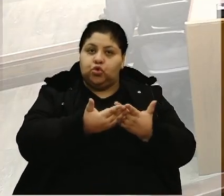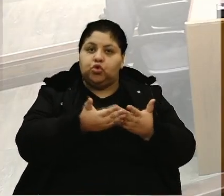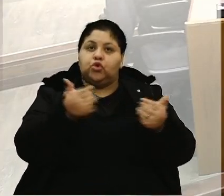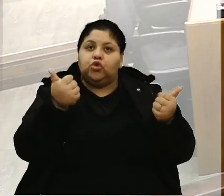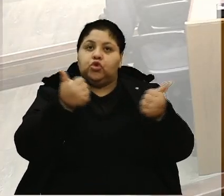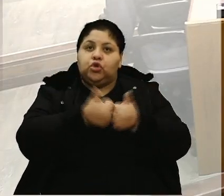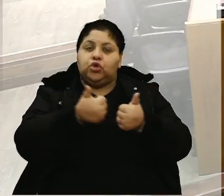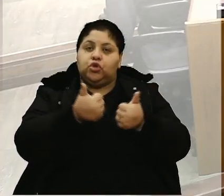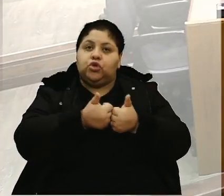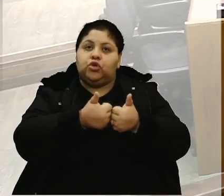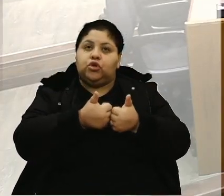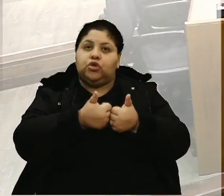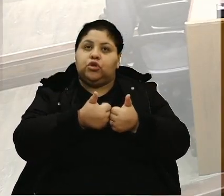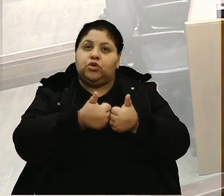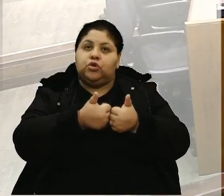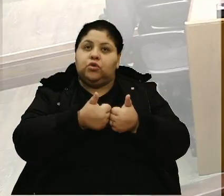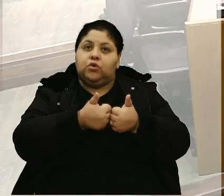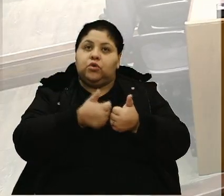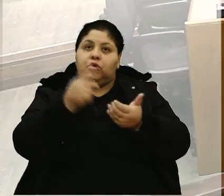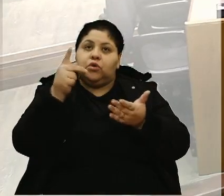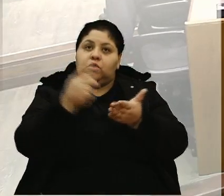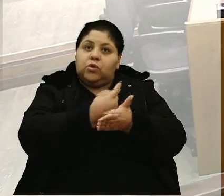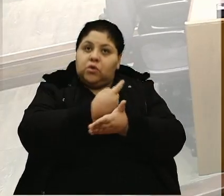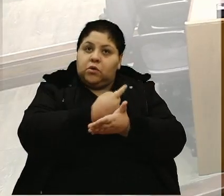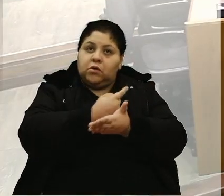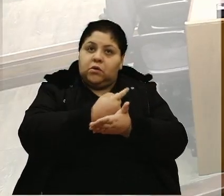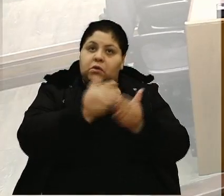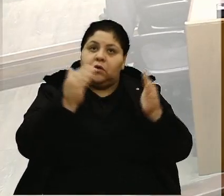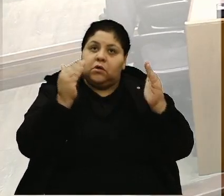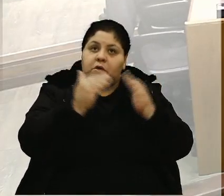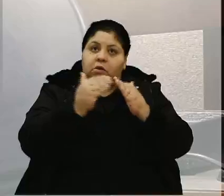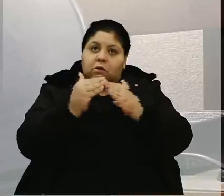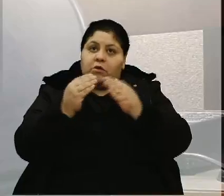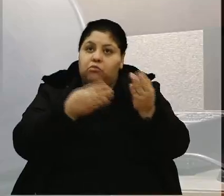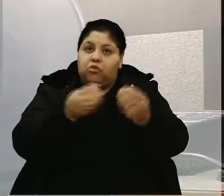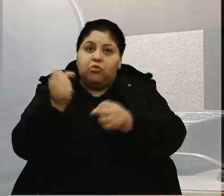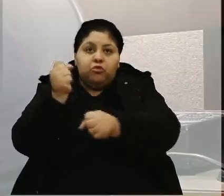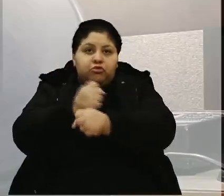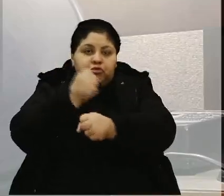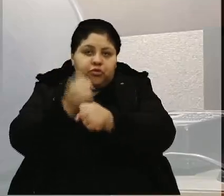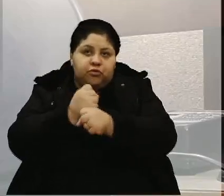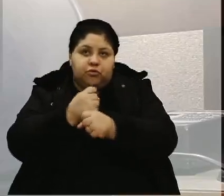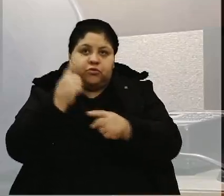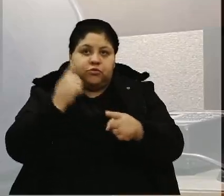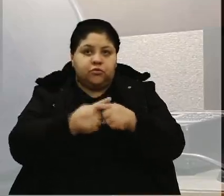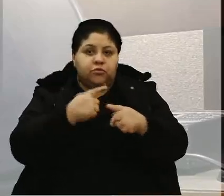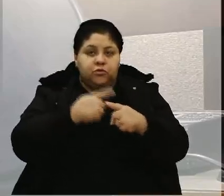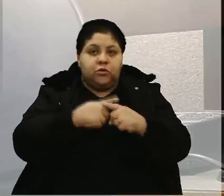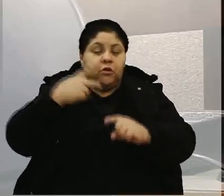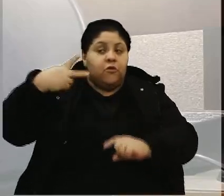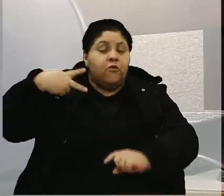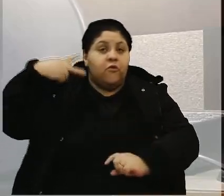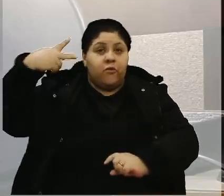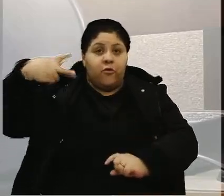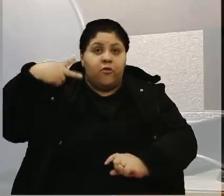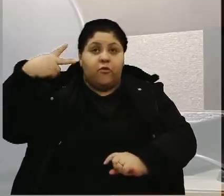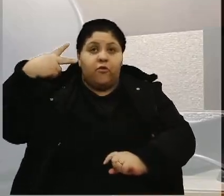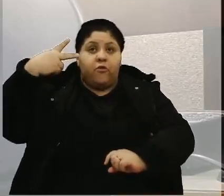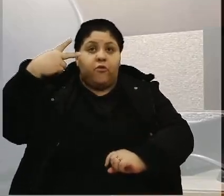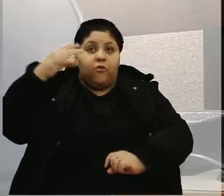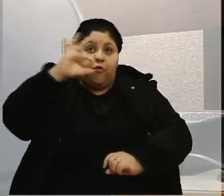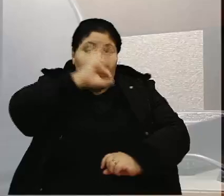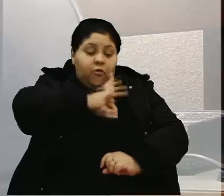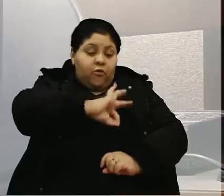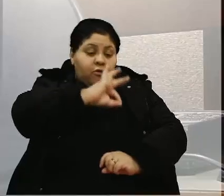uma demagogia que dominou essa casa por muitos anos. Porque o vereador, ele recebe salário